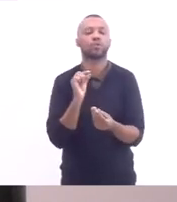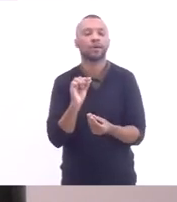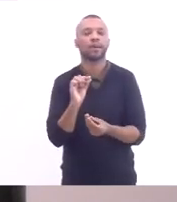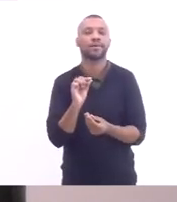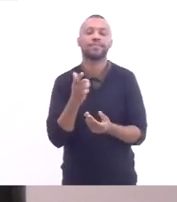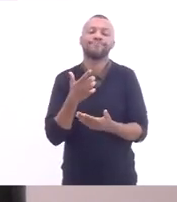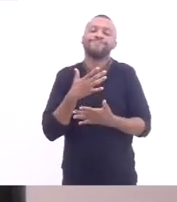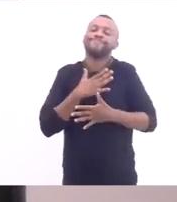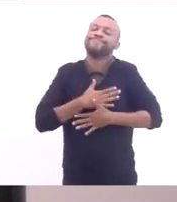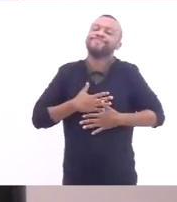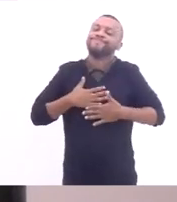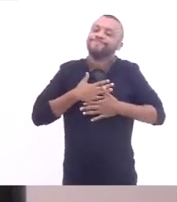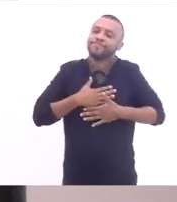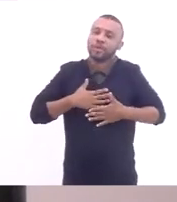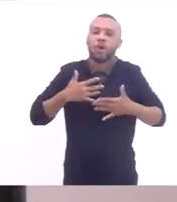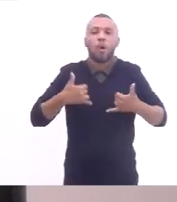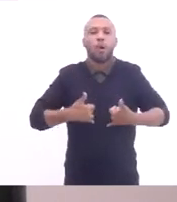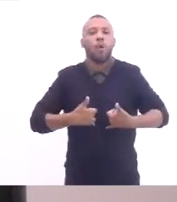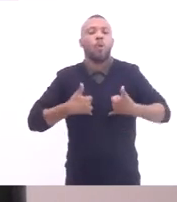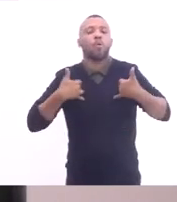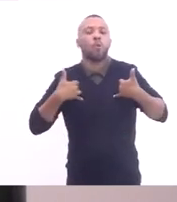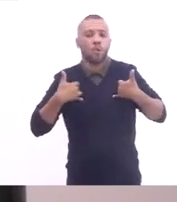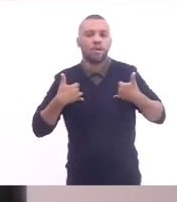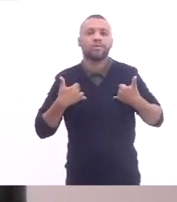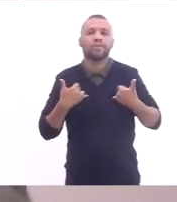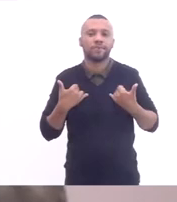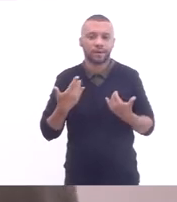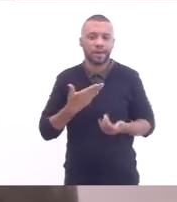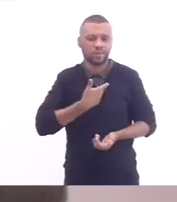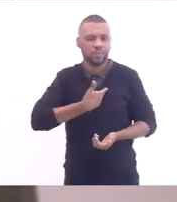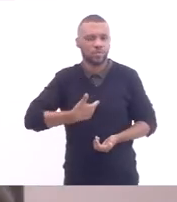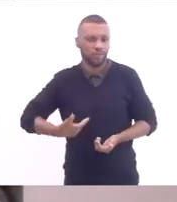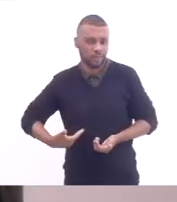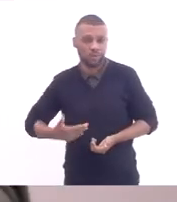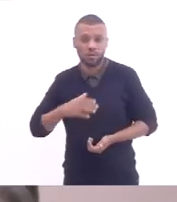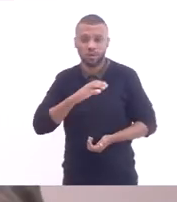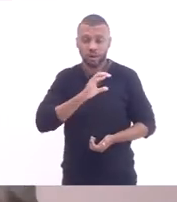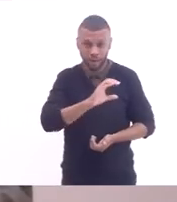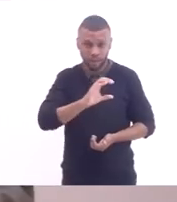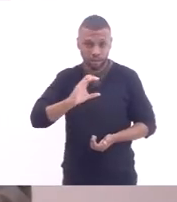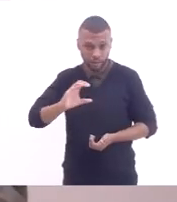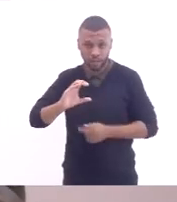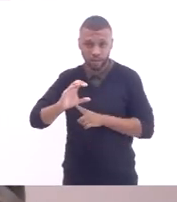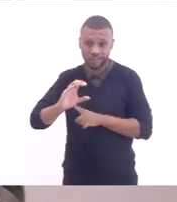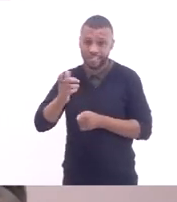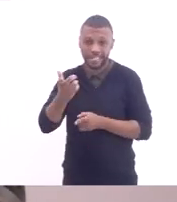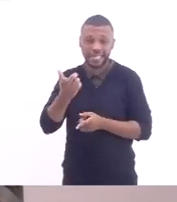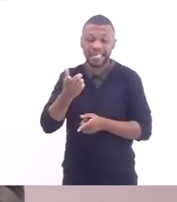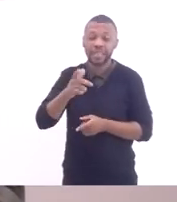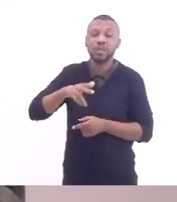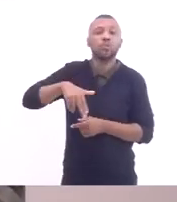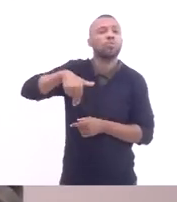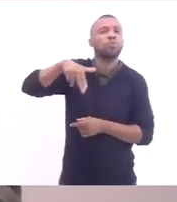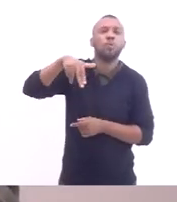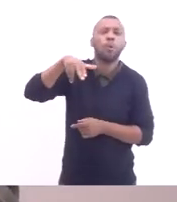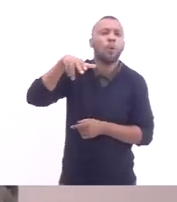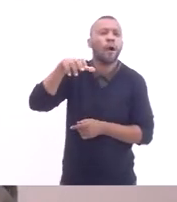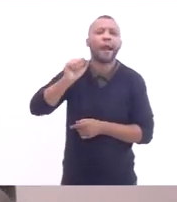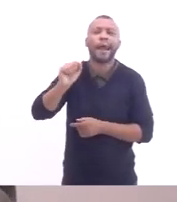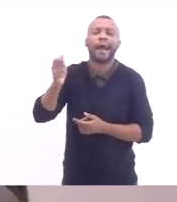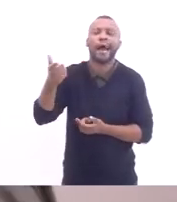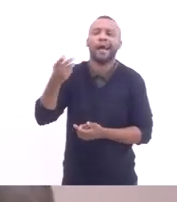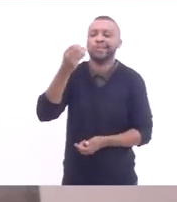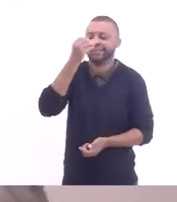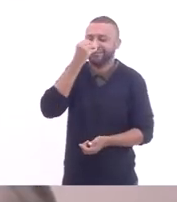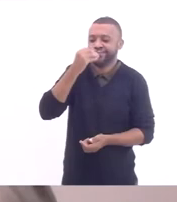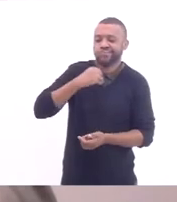muita satisfação e orgulho também para o governador, que em momento nenhum nos deixou